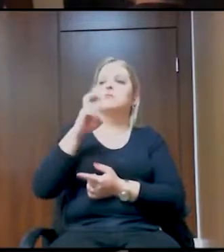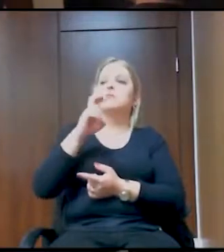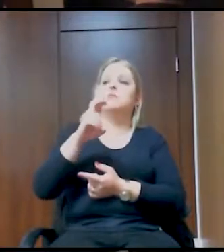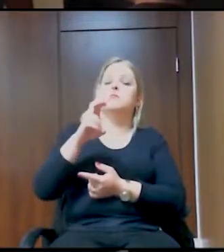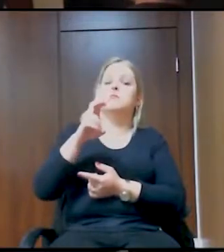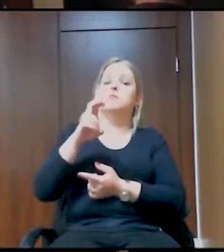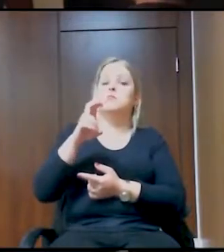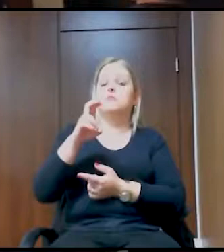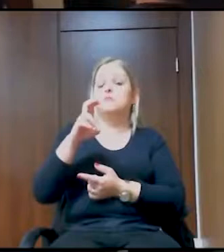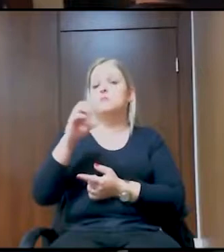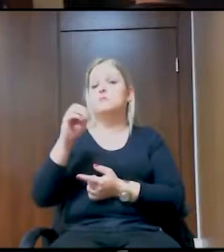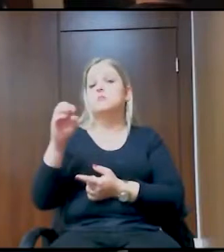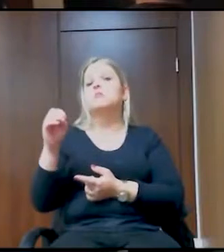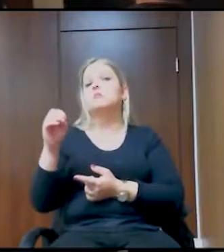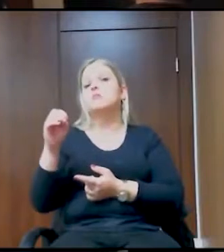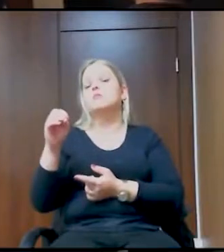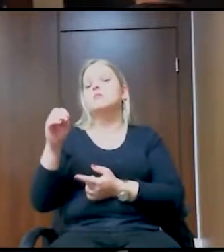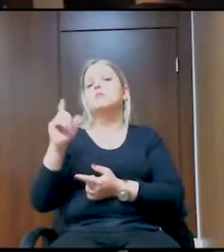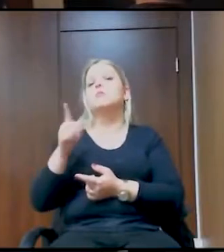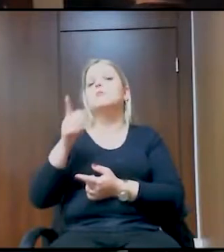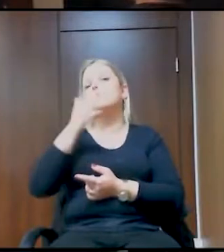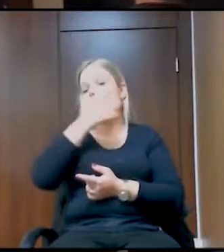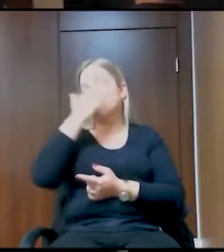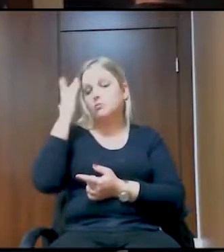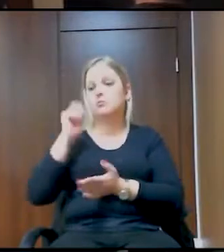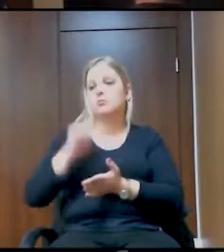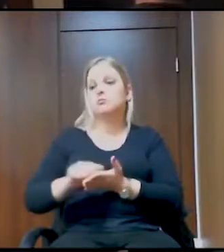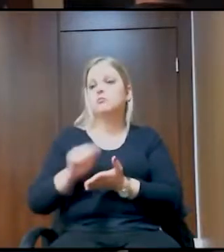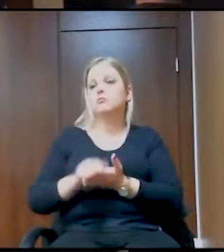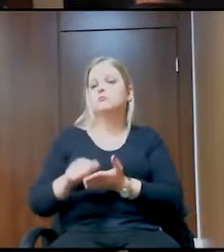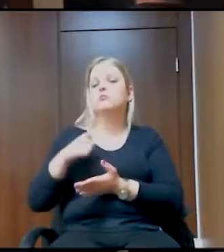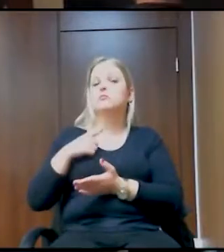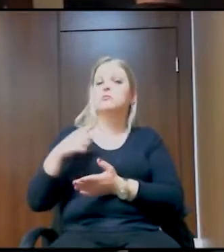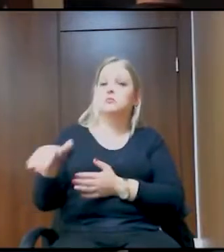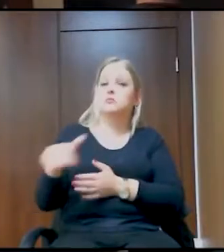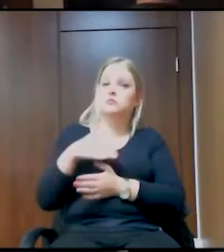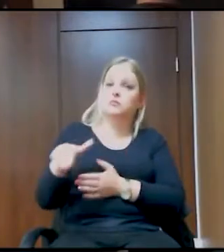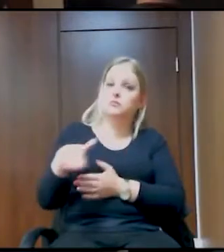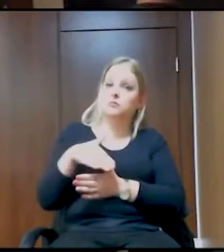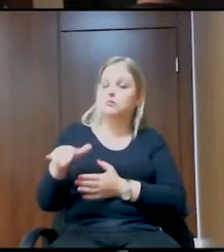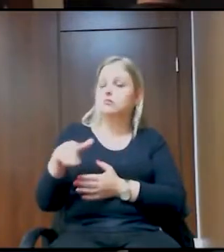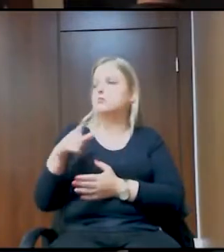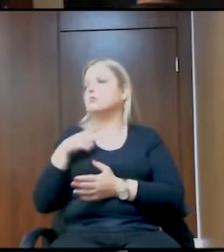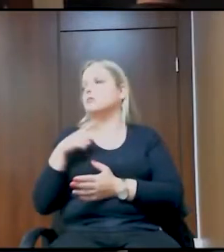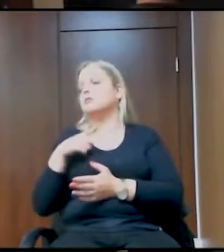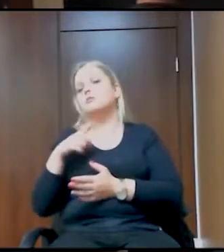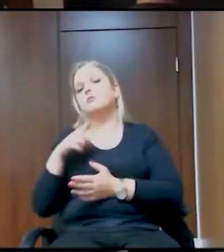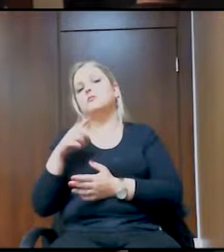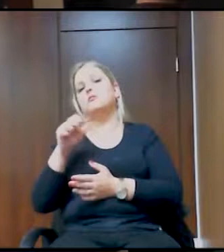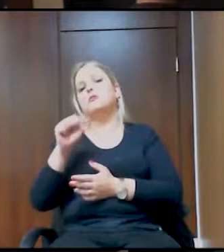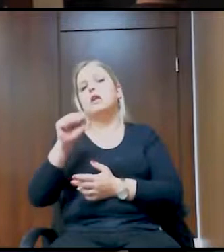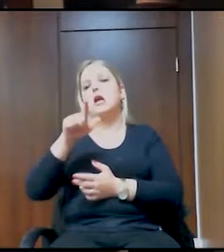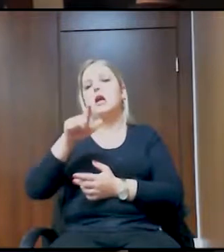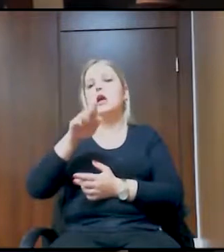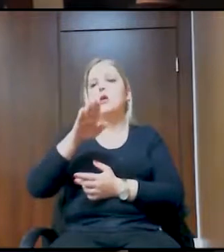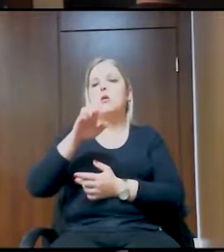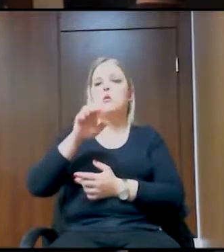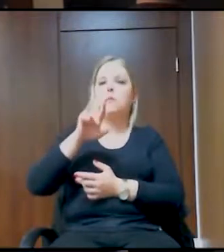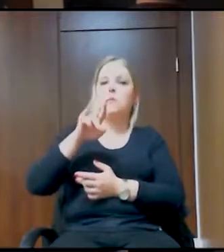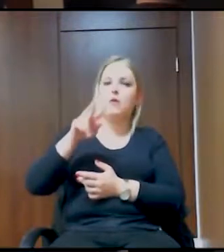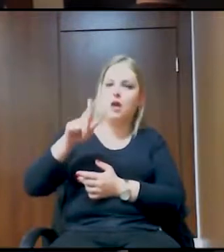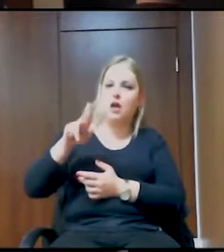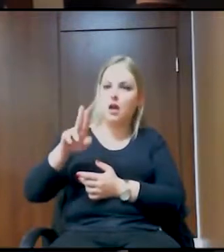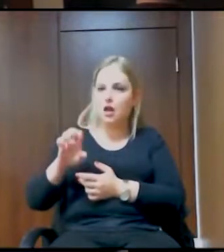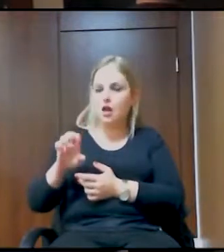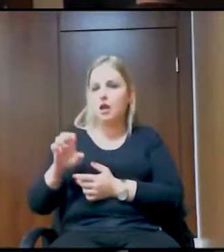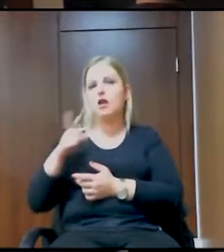sem habitação, né? Que estão na rua, como já se falou, que estão no albergue, né? E a